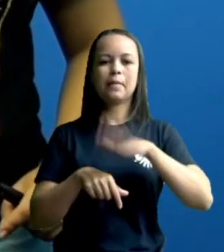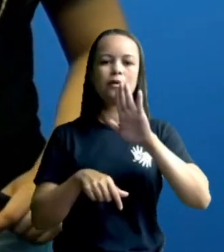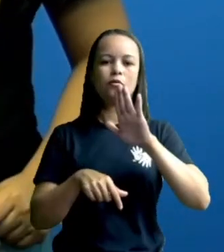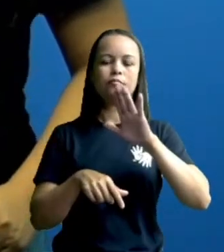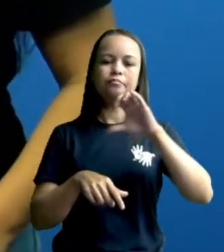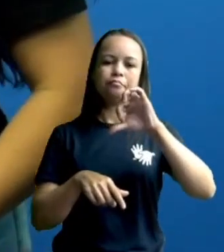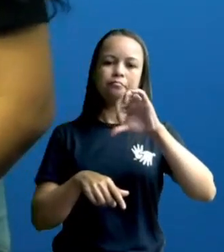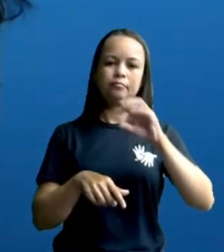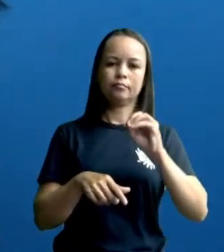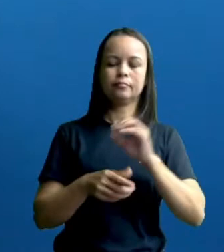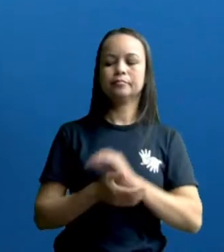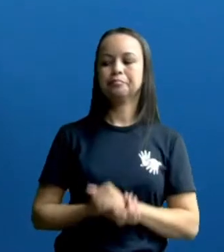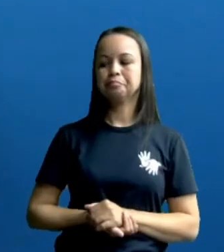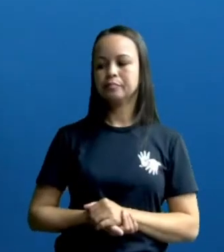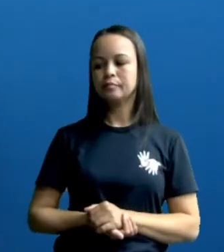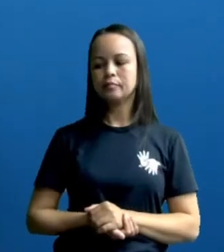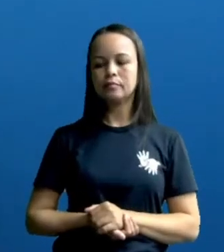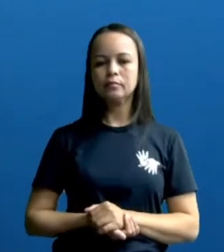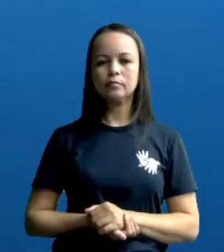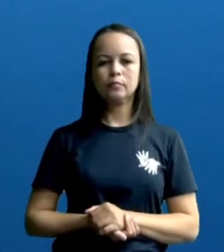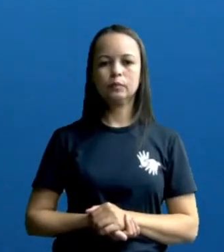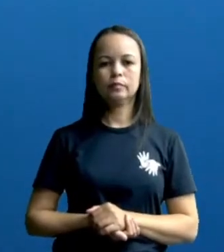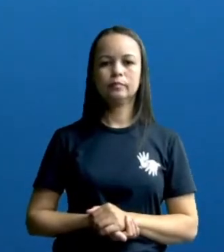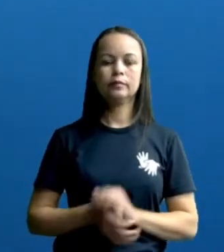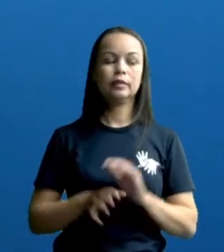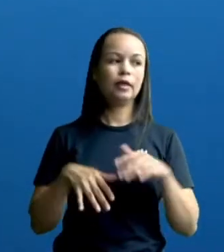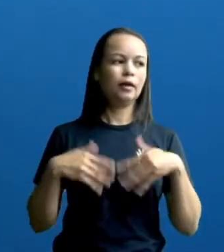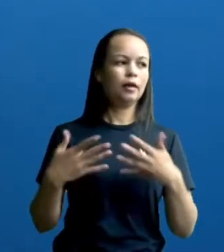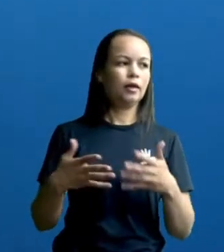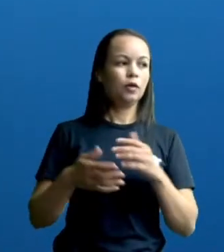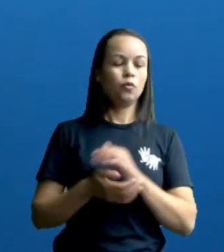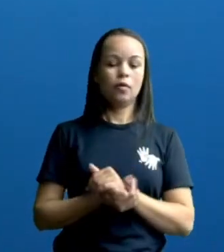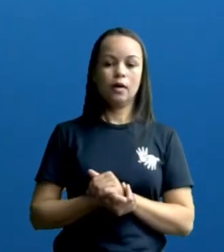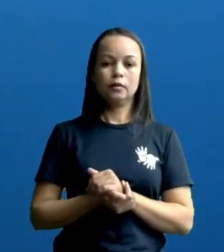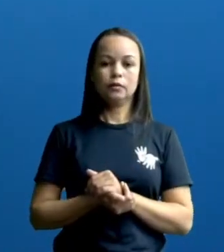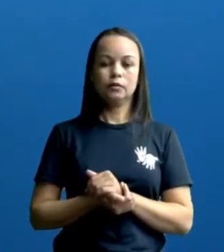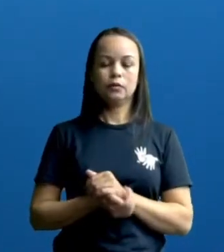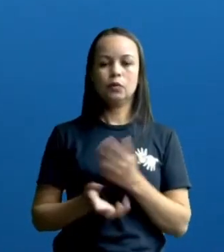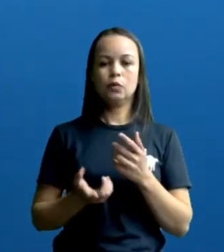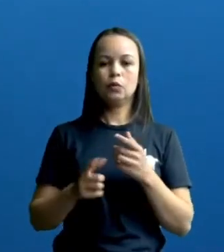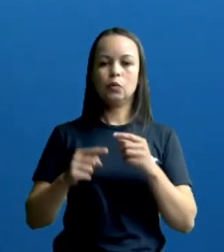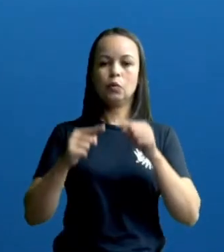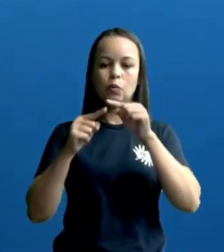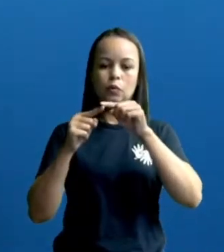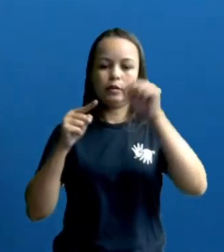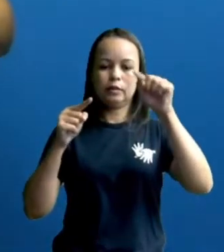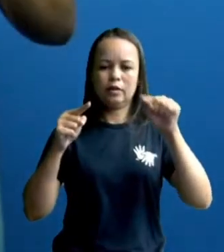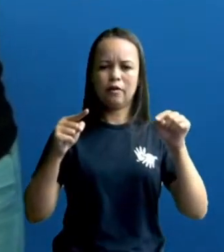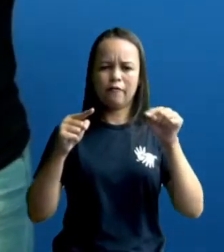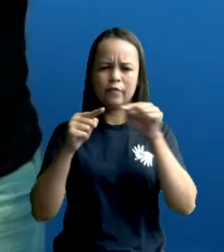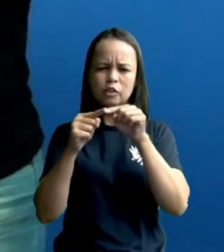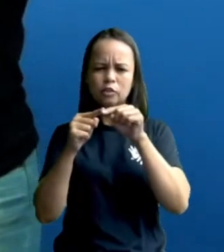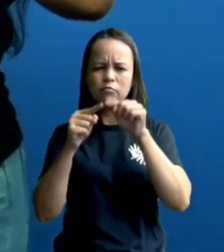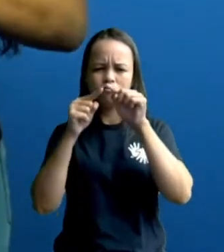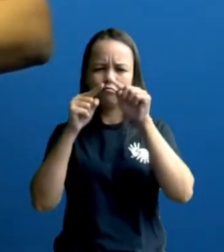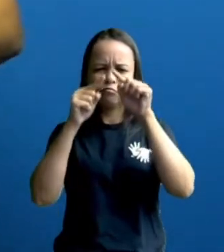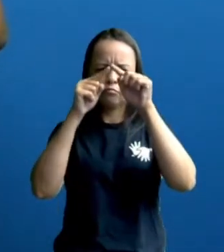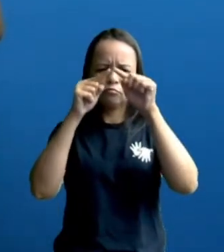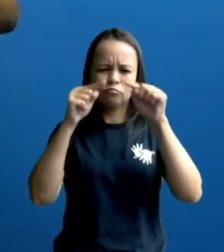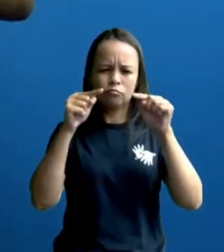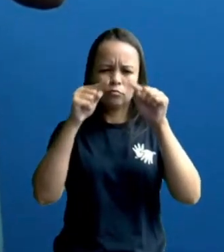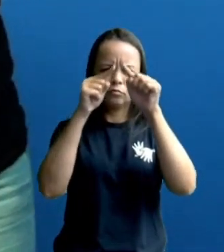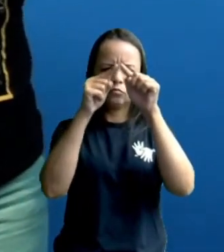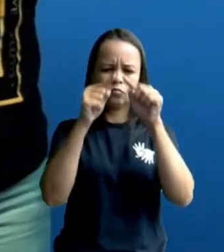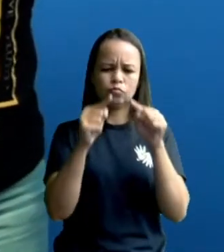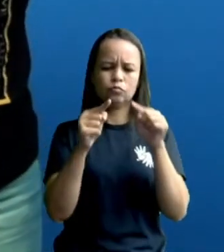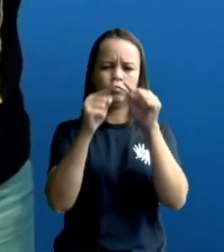maior que 90 graus. E quando o triângulo é mais fechadinho, ó, esse aqui é